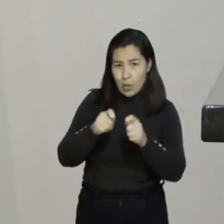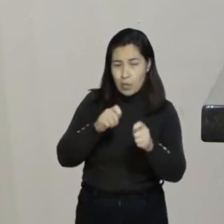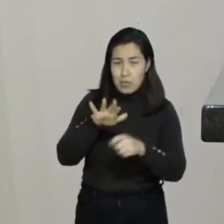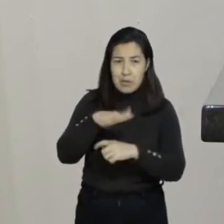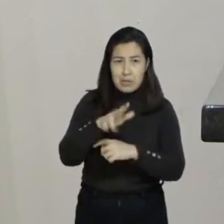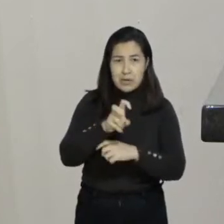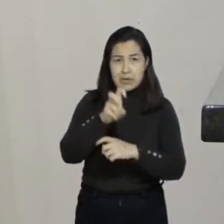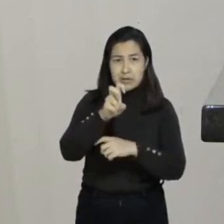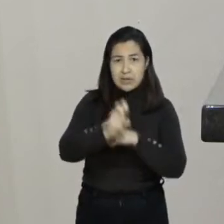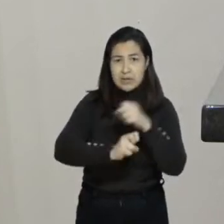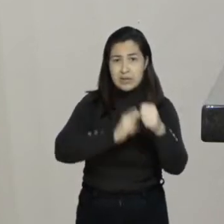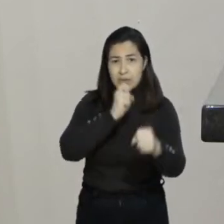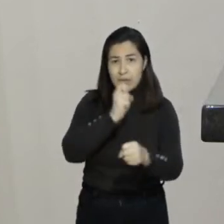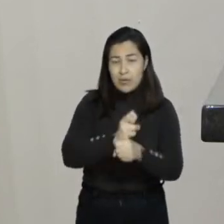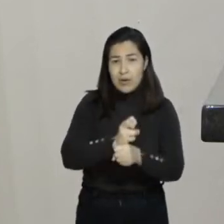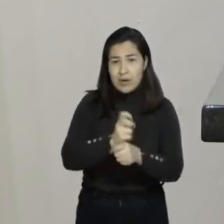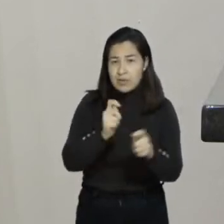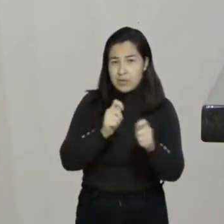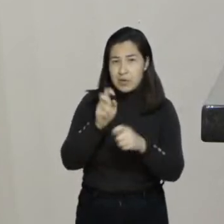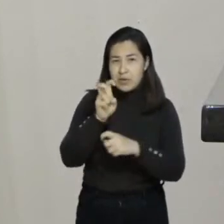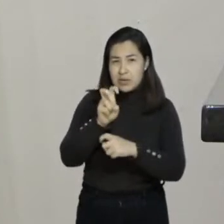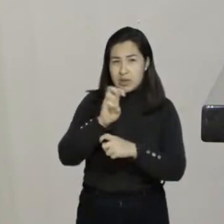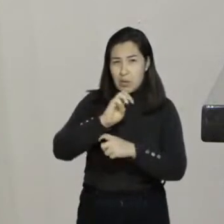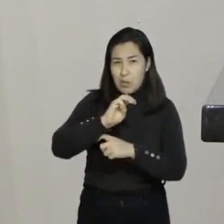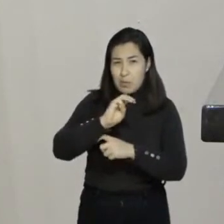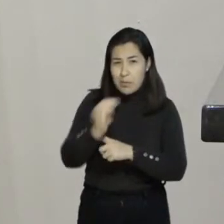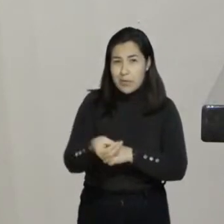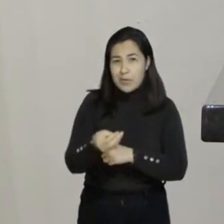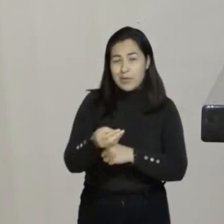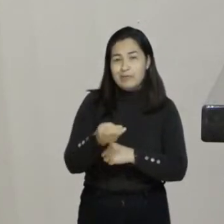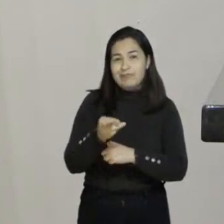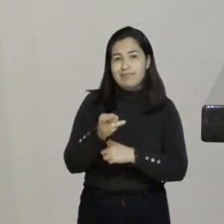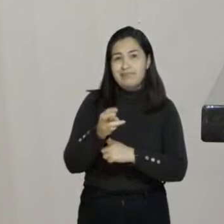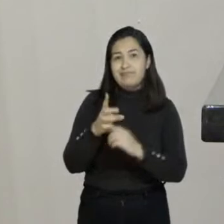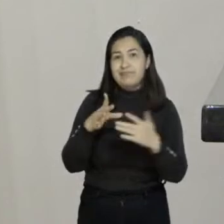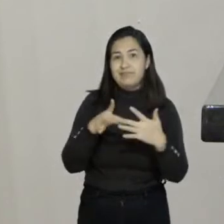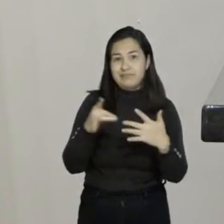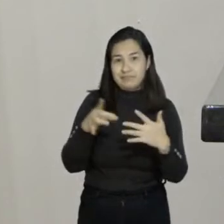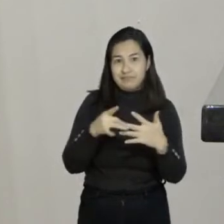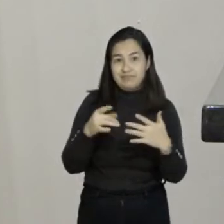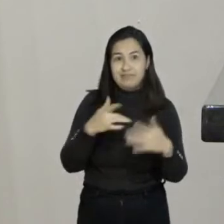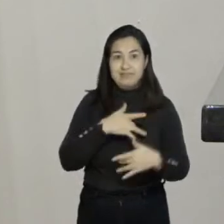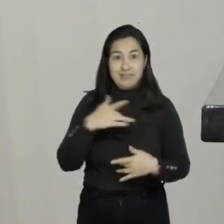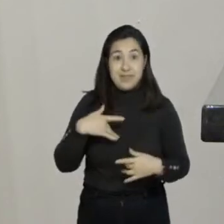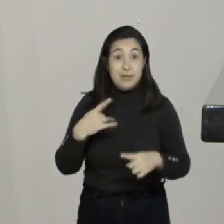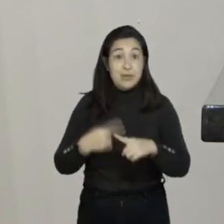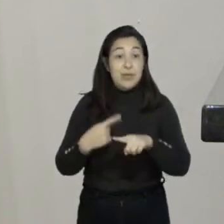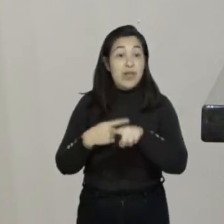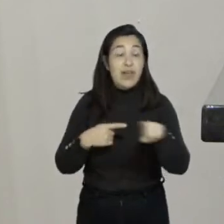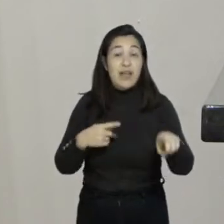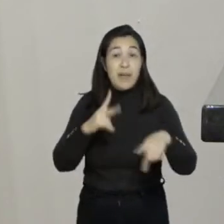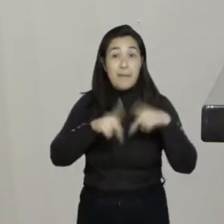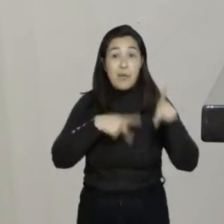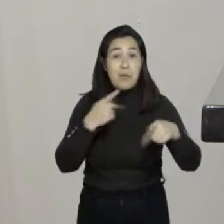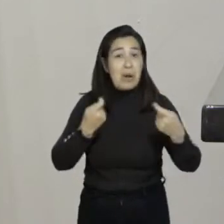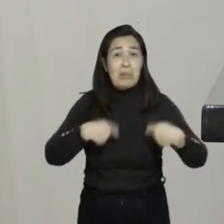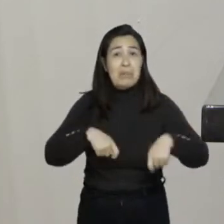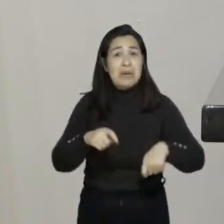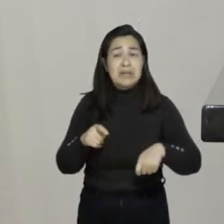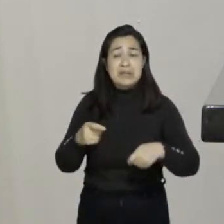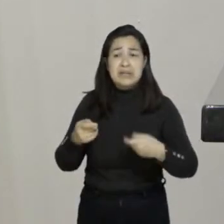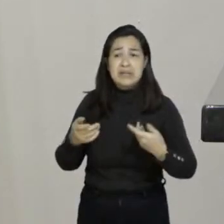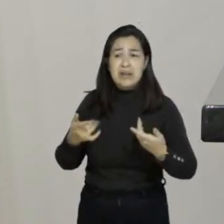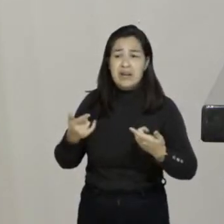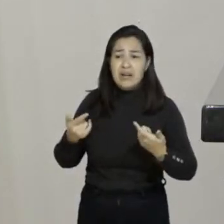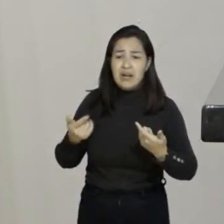de 250 Milhões de Dólares com saúde porque porque a sua população não necessitava mais de tanto serviço público